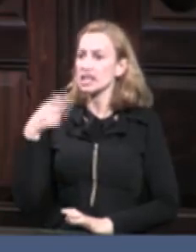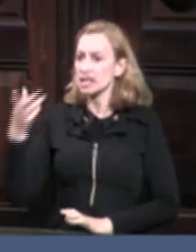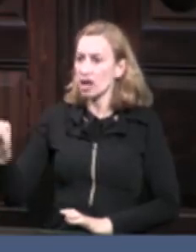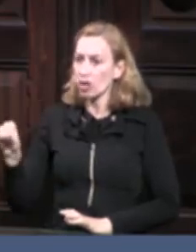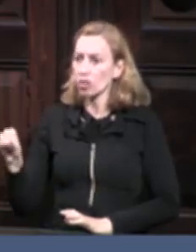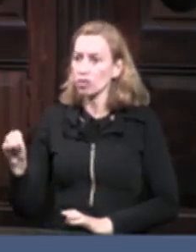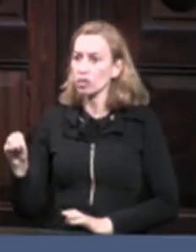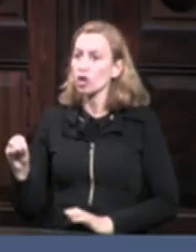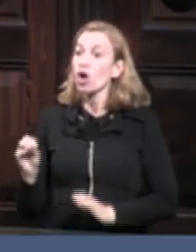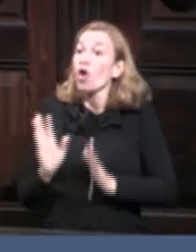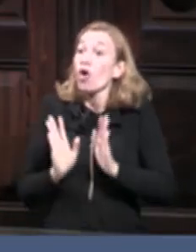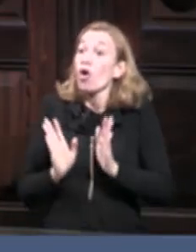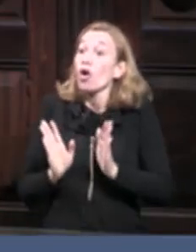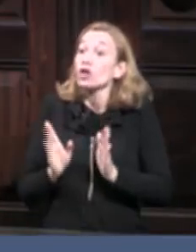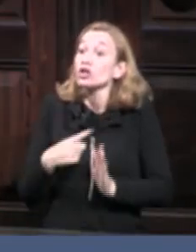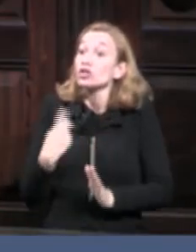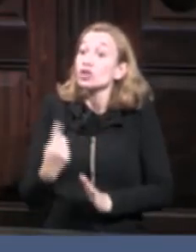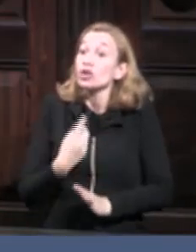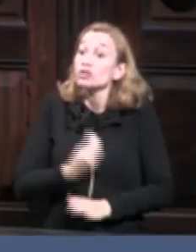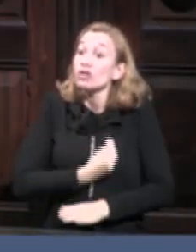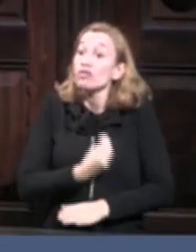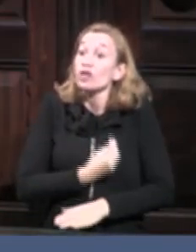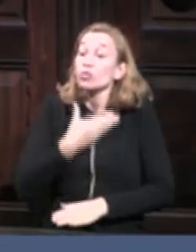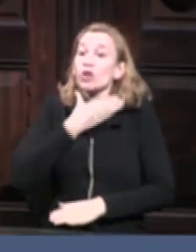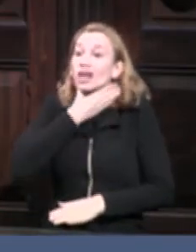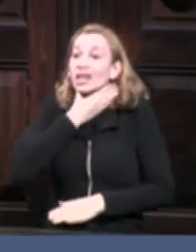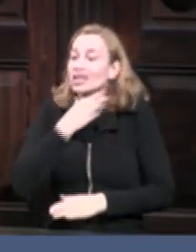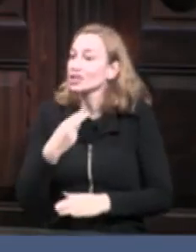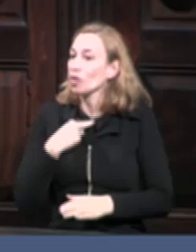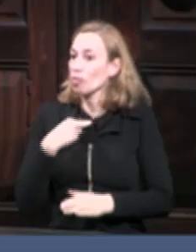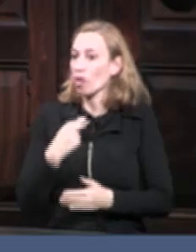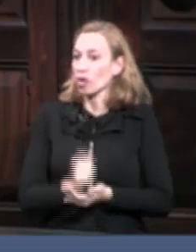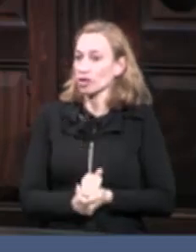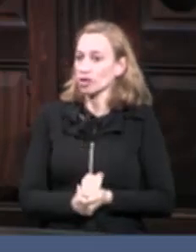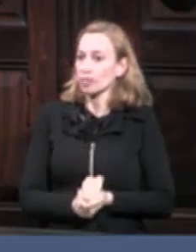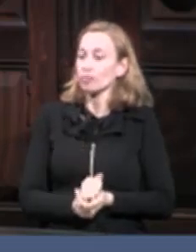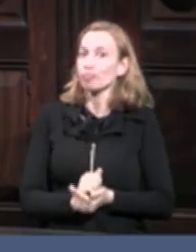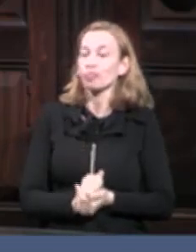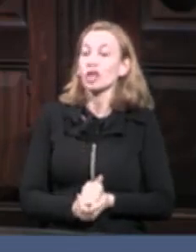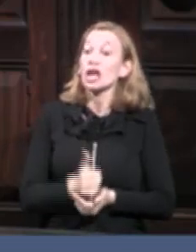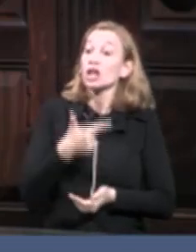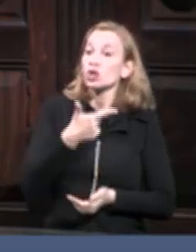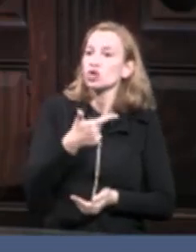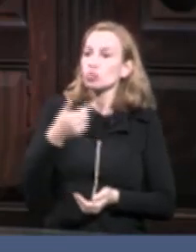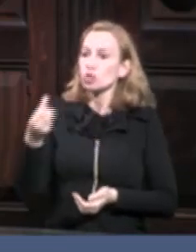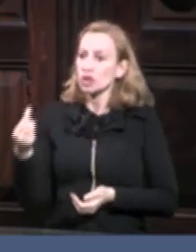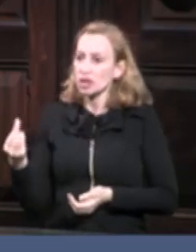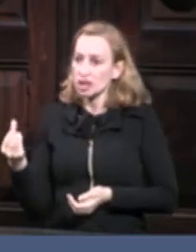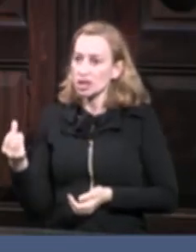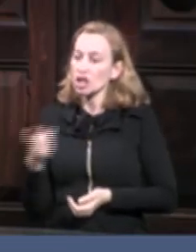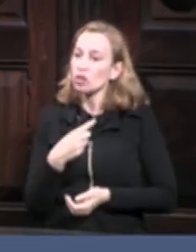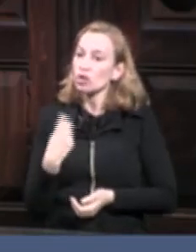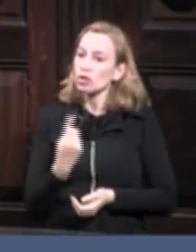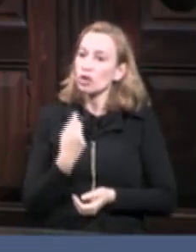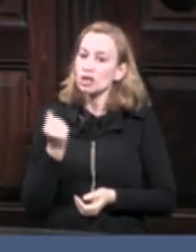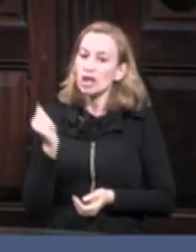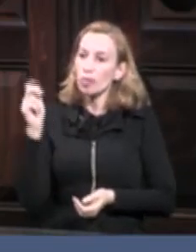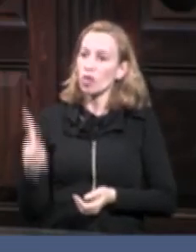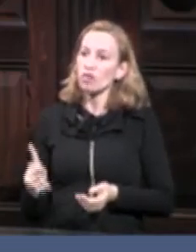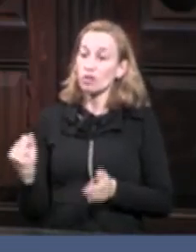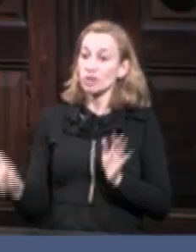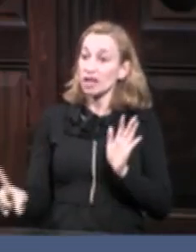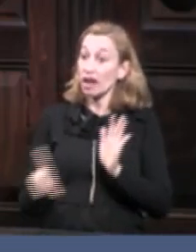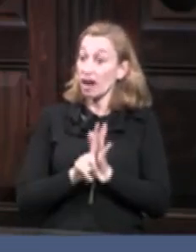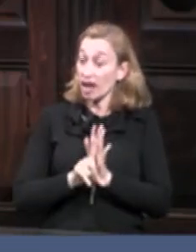Nesse montante, a previsão orçamentária em 2016, por exemplo, quando aprovamos a lei, era,